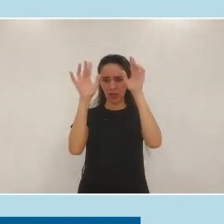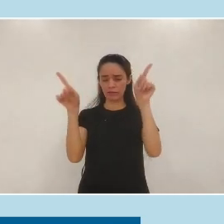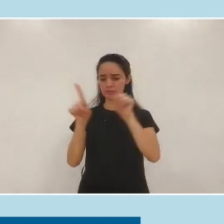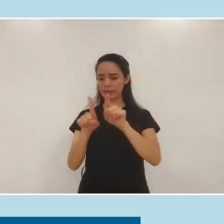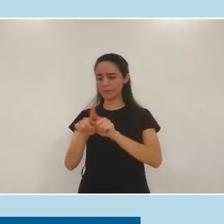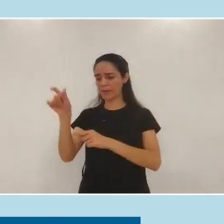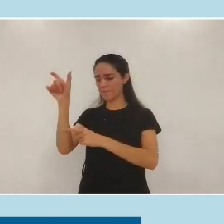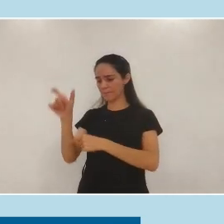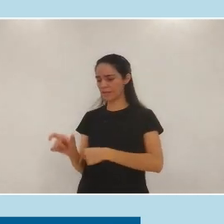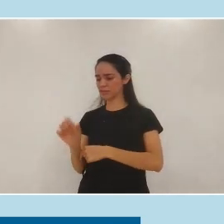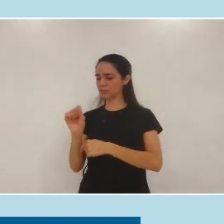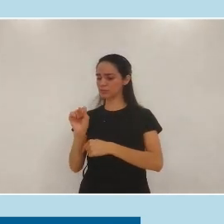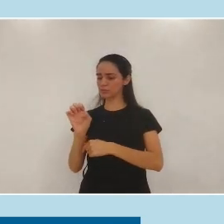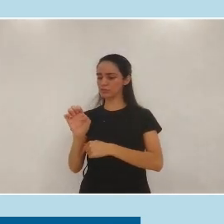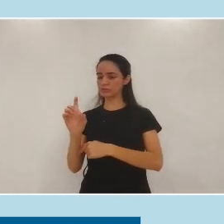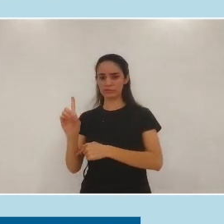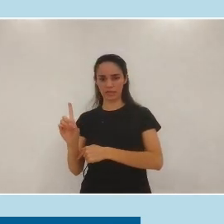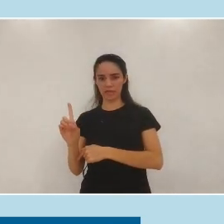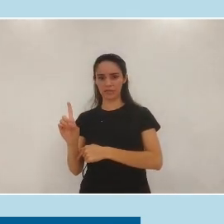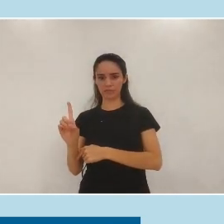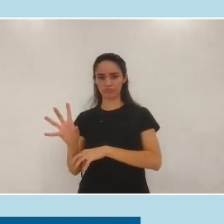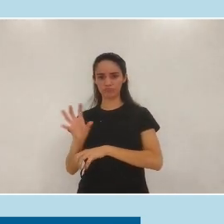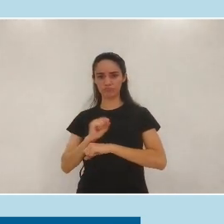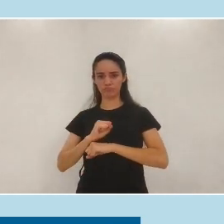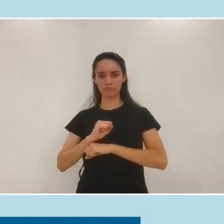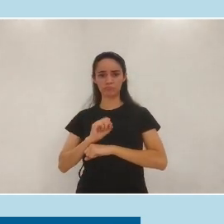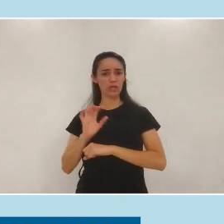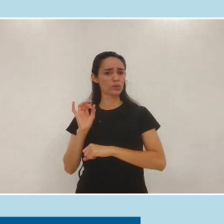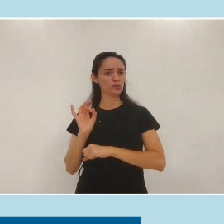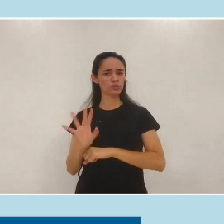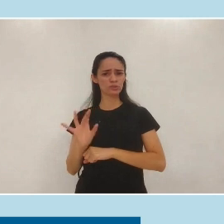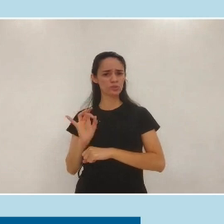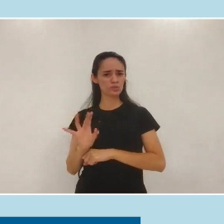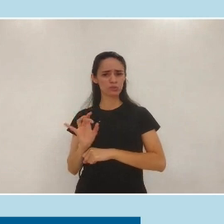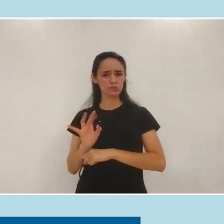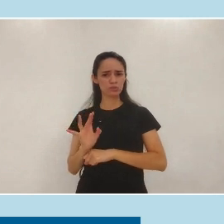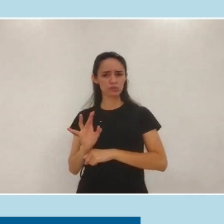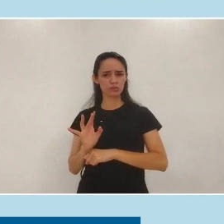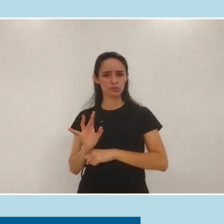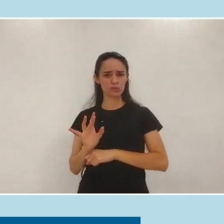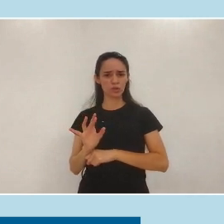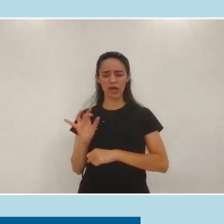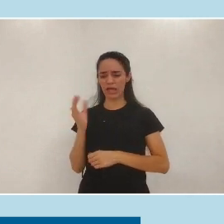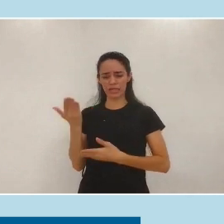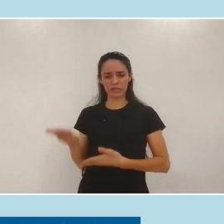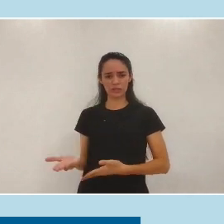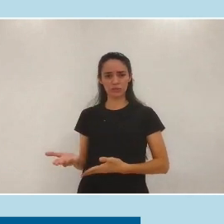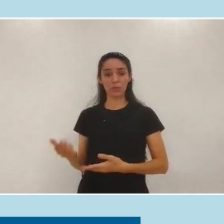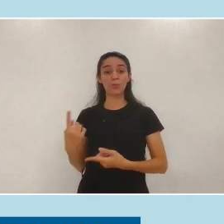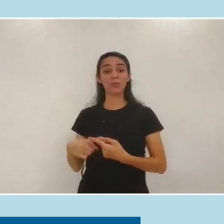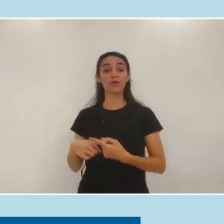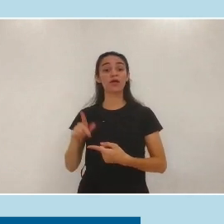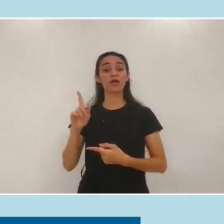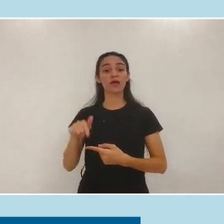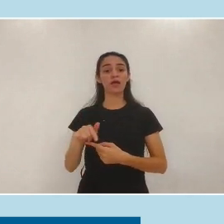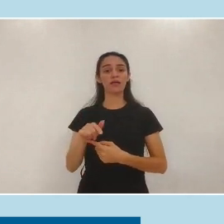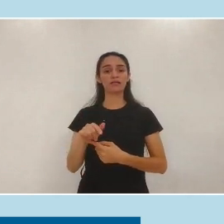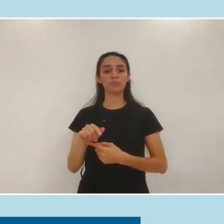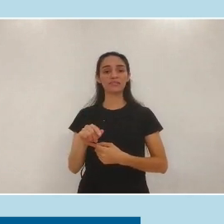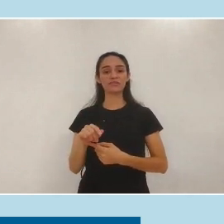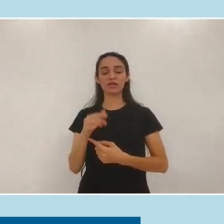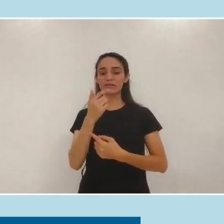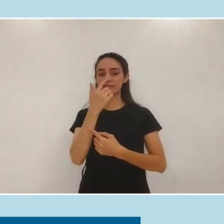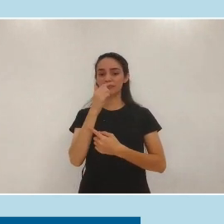têm síndrome de Ehlers-Danlos, vão ter também apenas isso, porque sendo uma síndrome, ela vai afetar várias